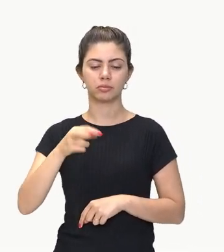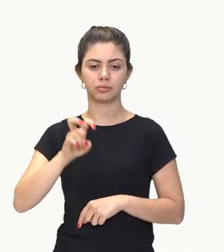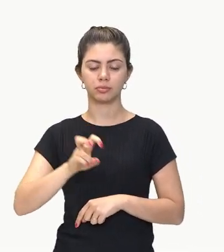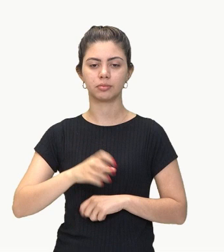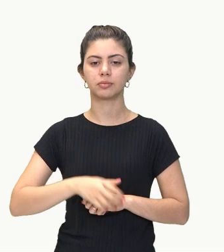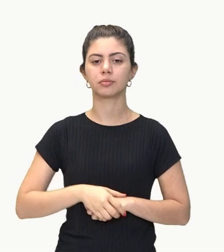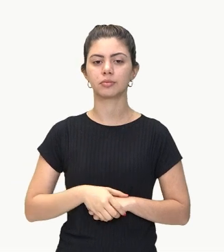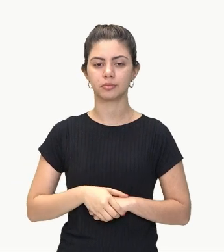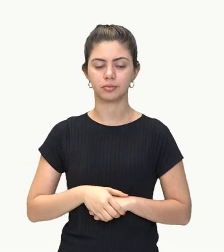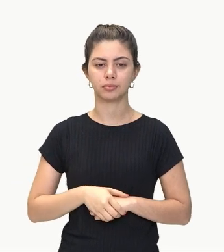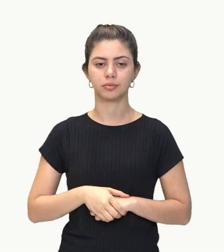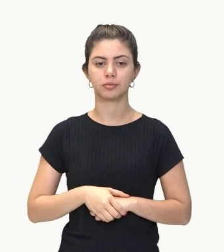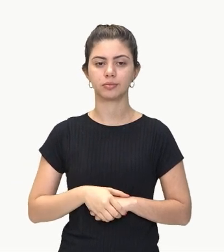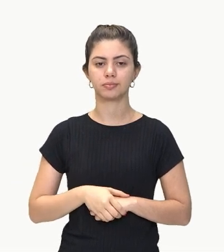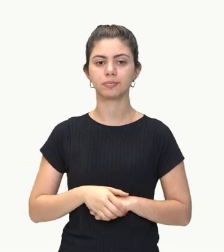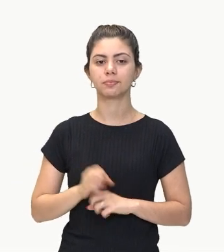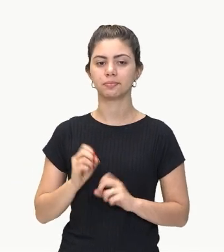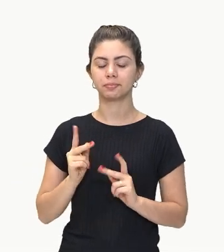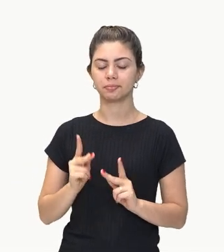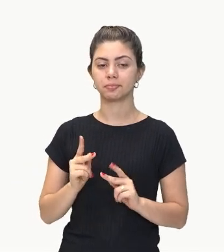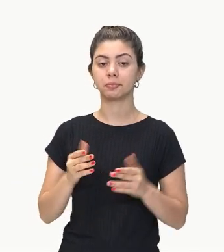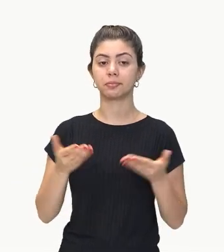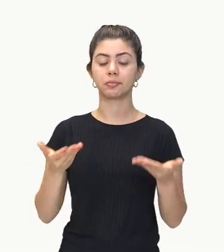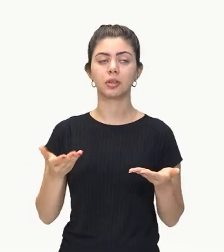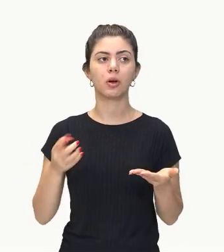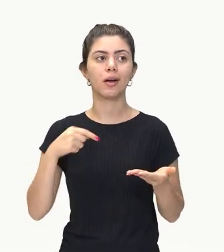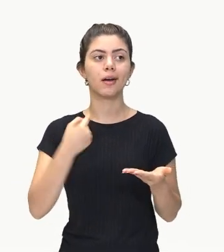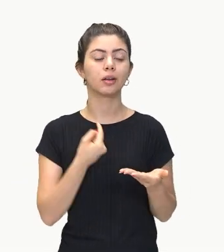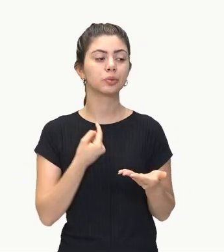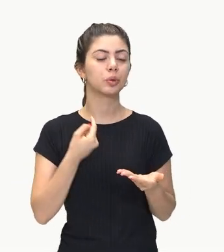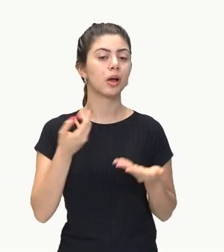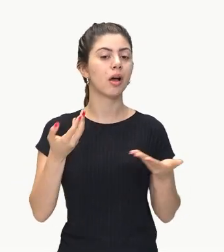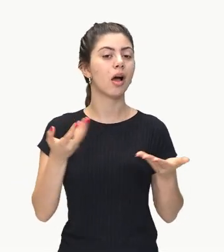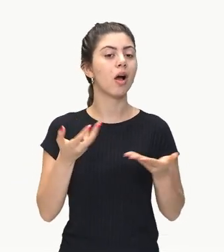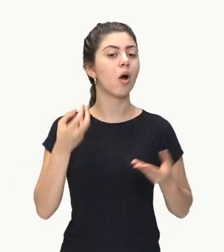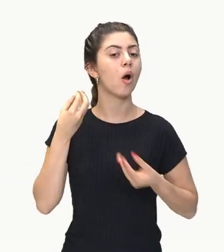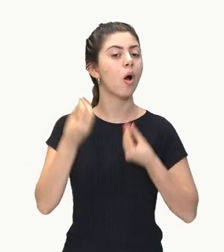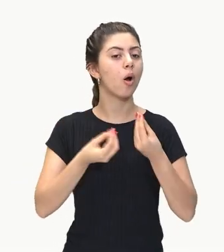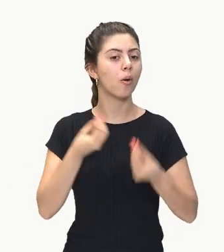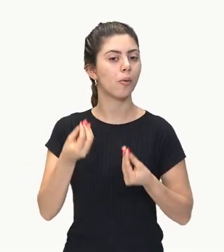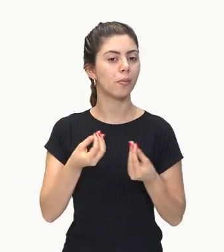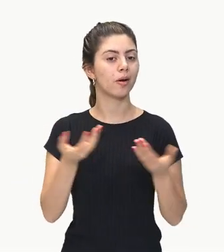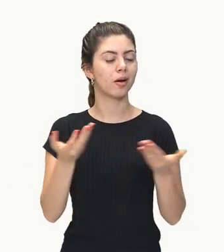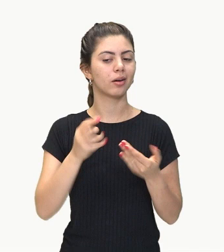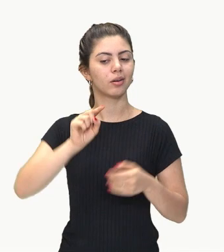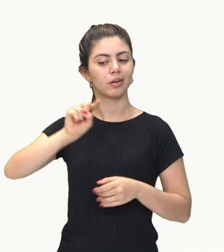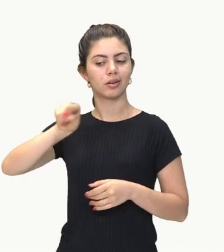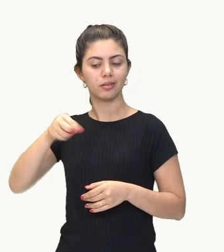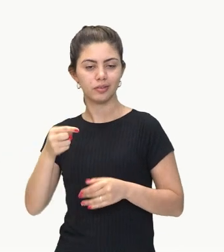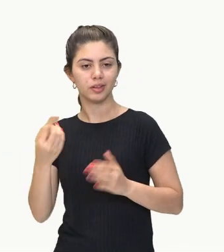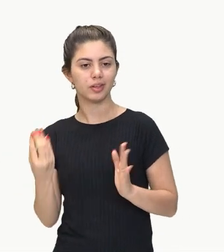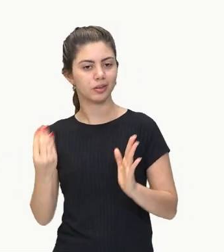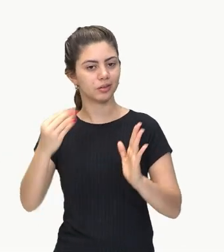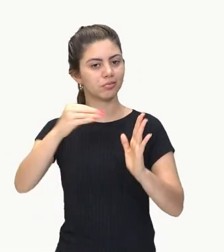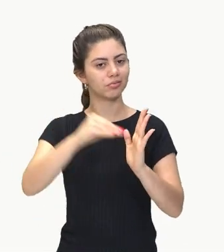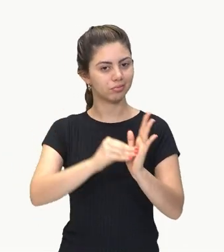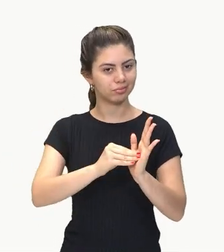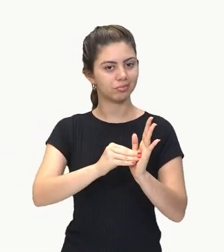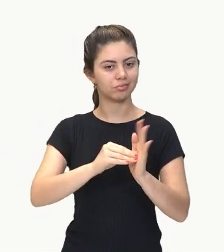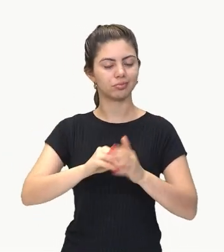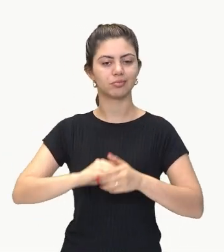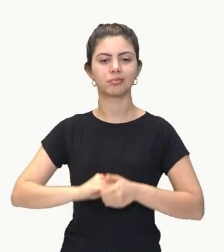1.375. Ok? Agora, o que a gente vai fazer? Vamos colocar as